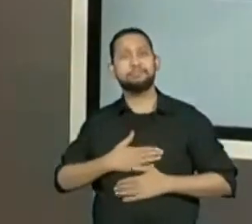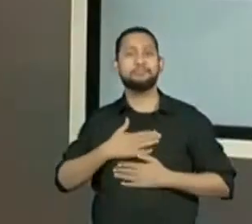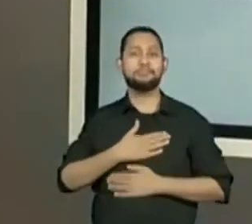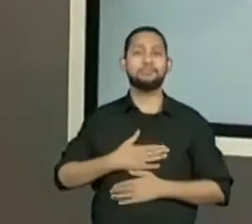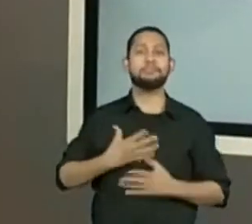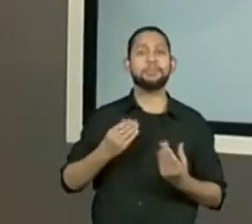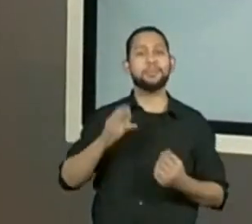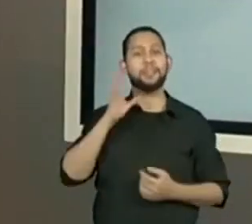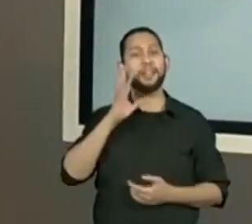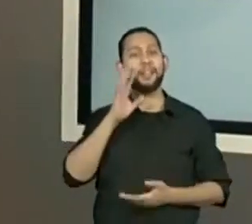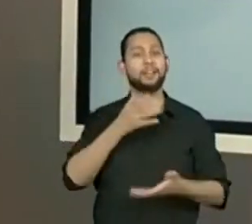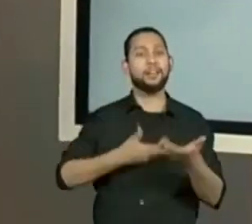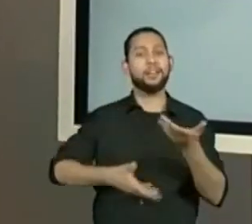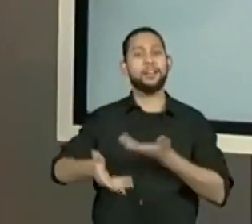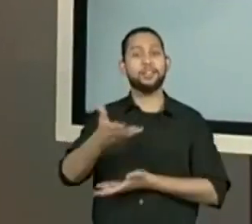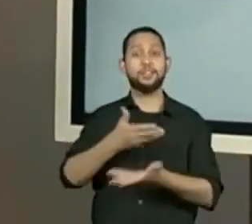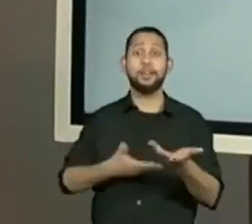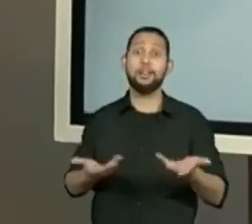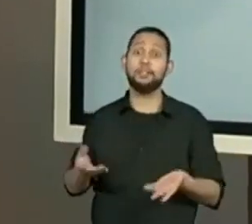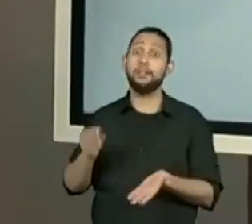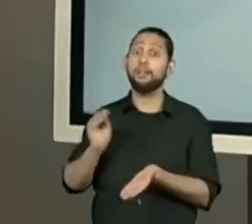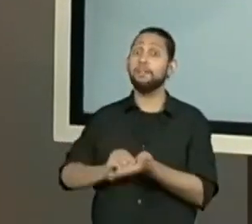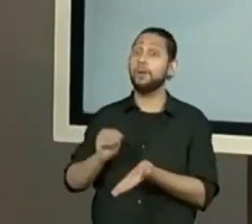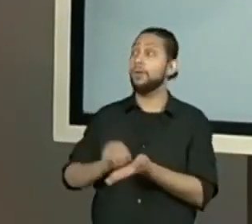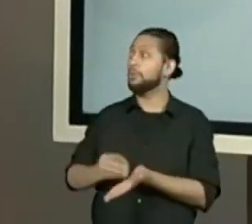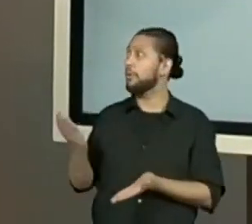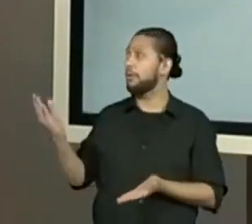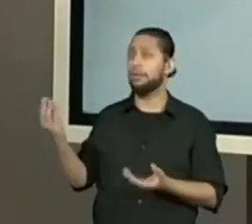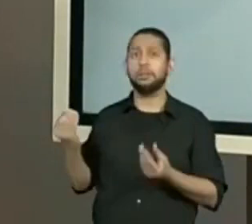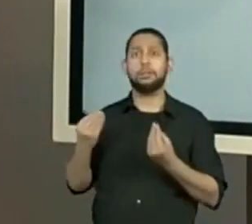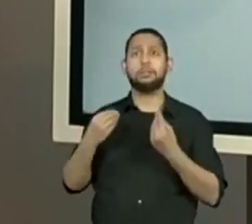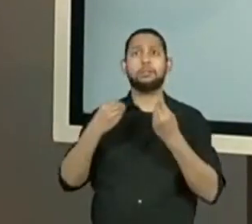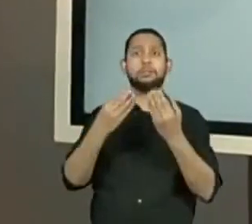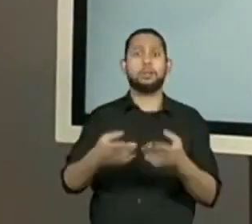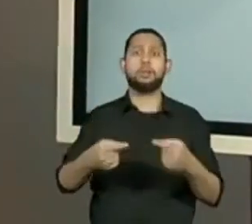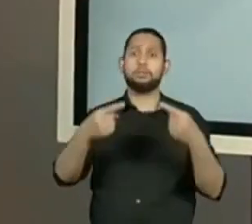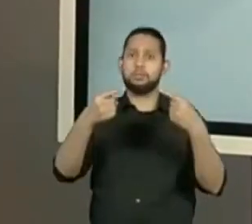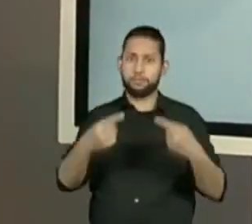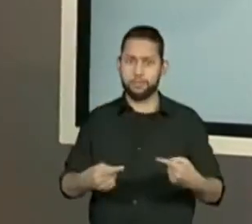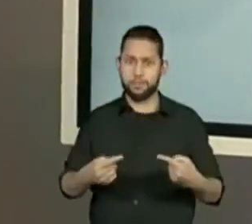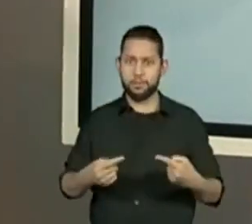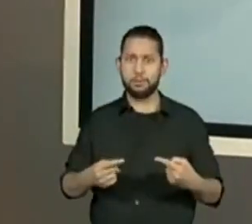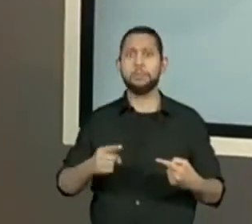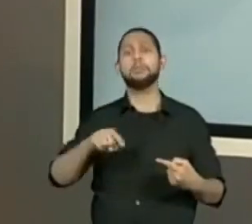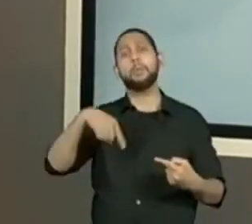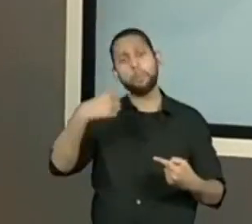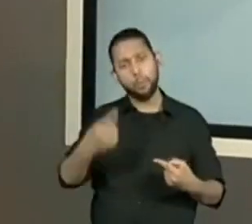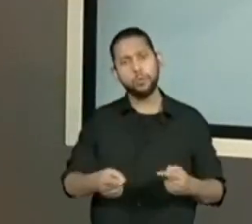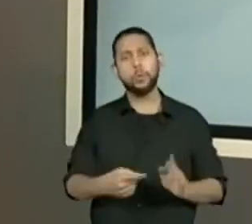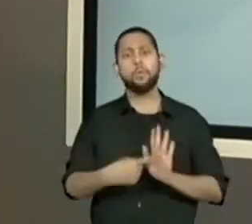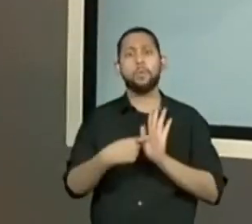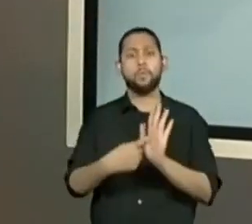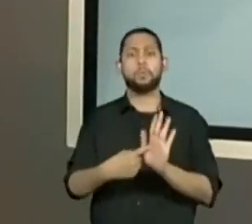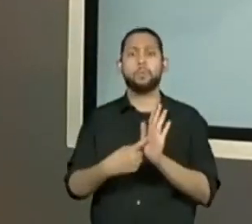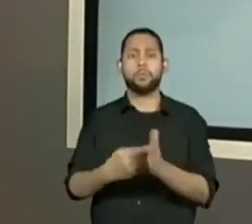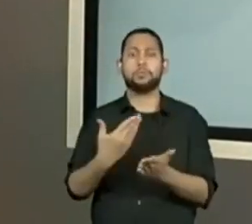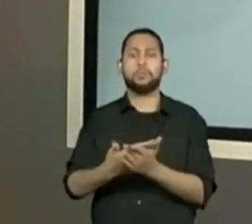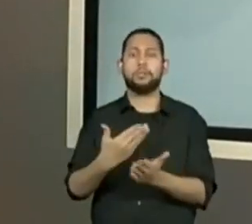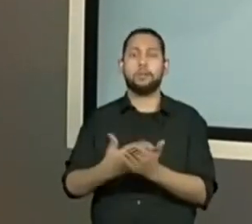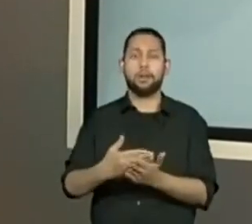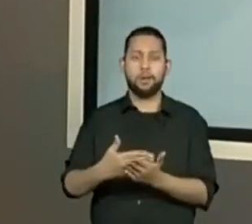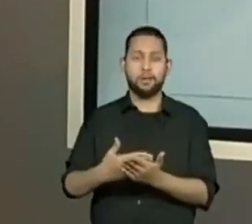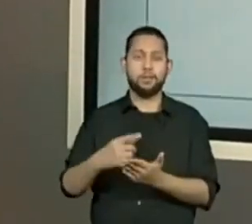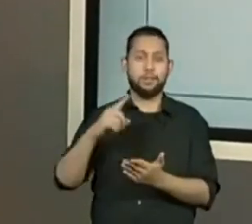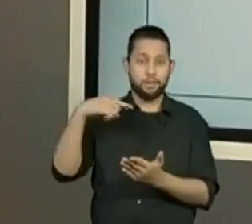legal estar aqui com vocês sobrou aí um monte de desafios mas depois eu vou apresentar todinho deles